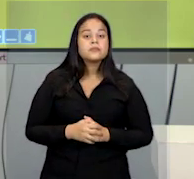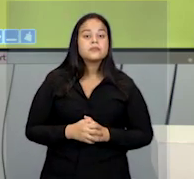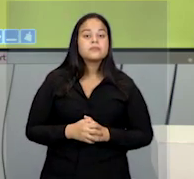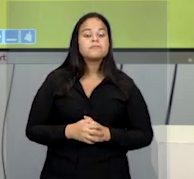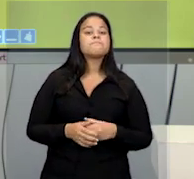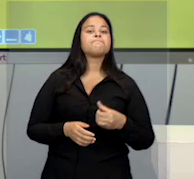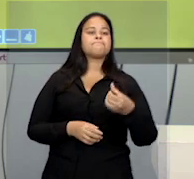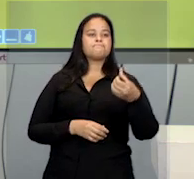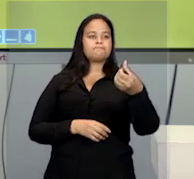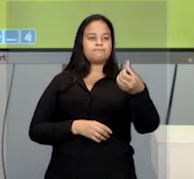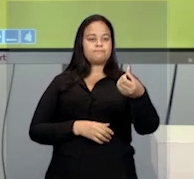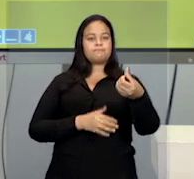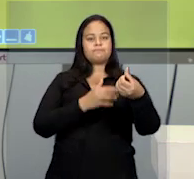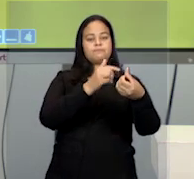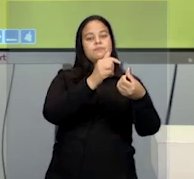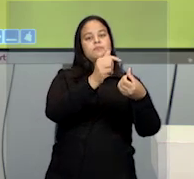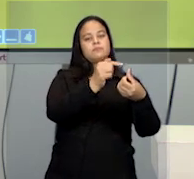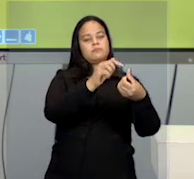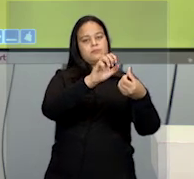6 FeO